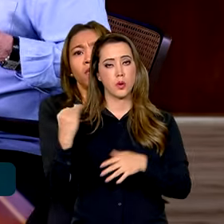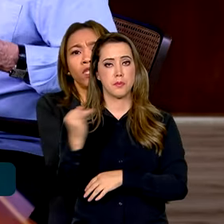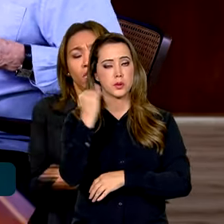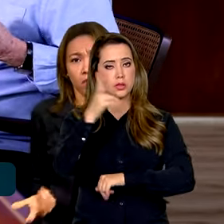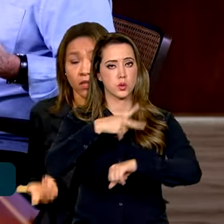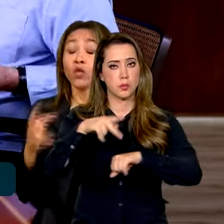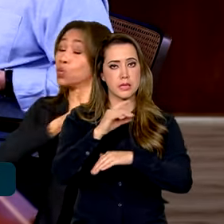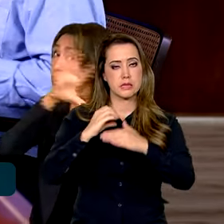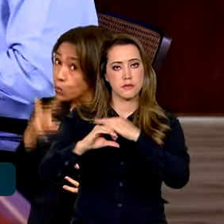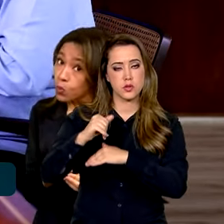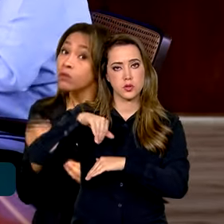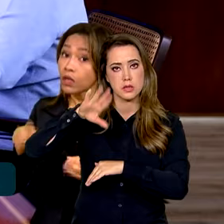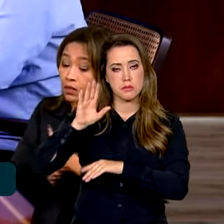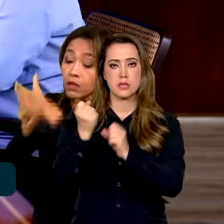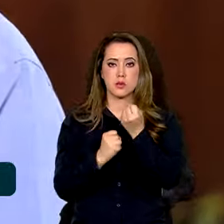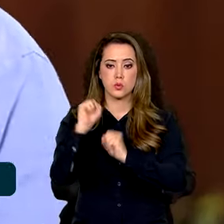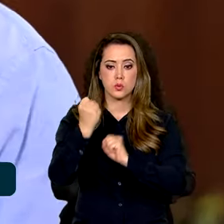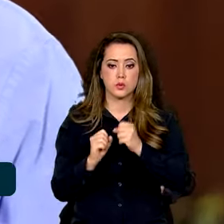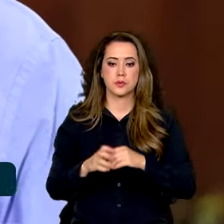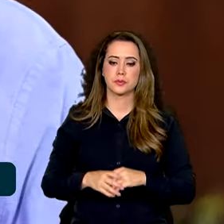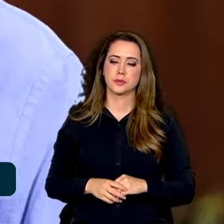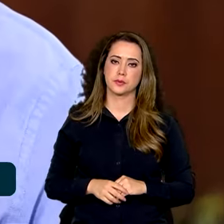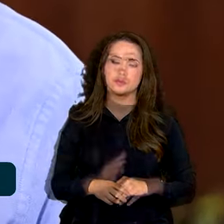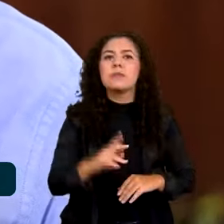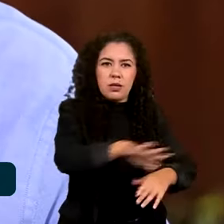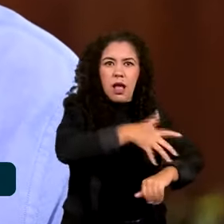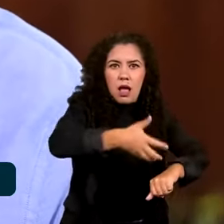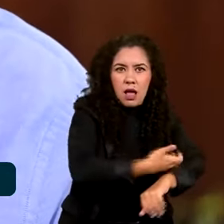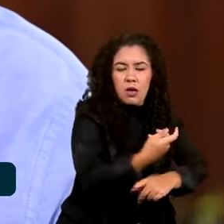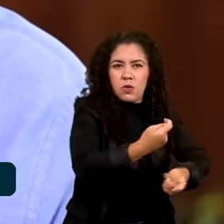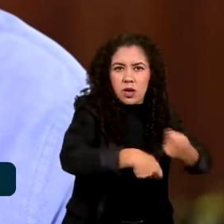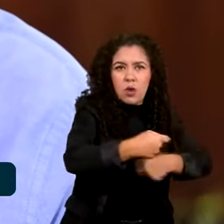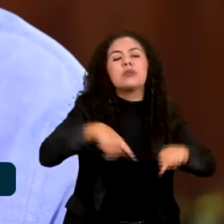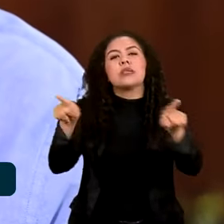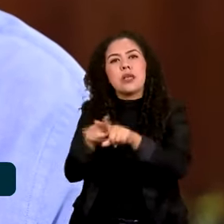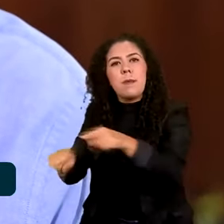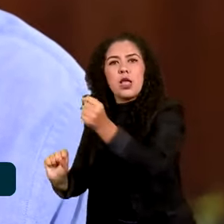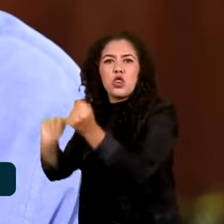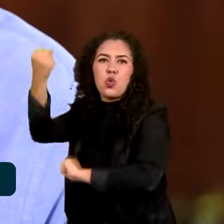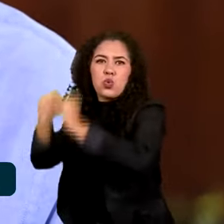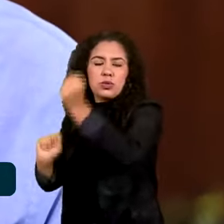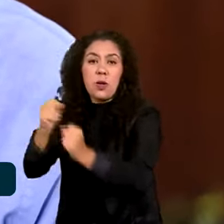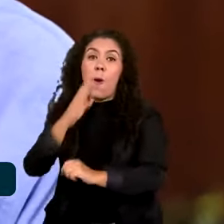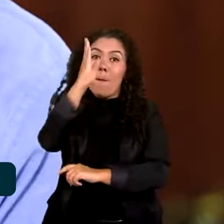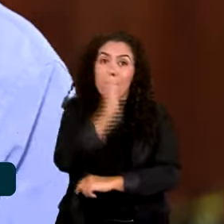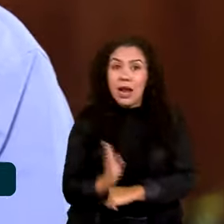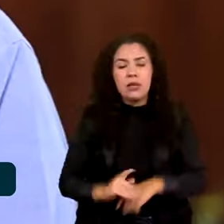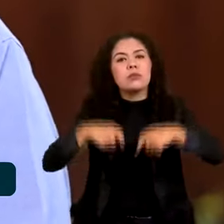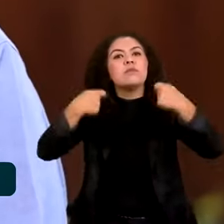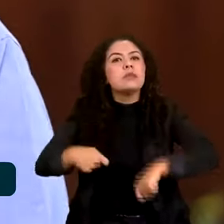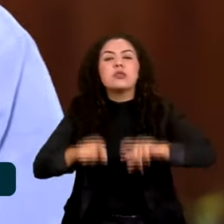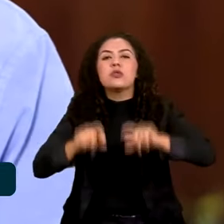do país investir mais em indústrias. O Brasil precisa voltar a ter investimento em indústria. O PIB industrial